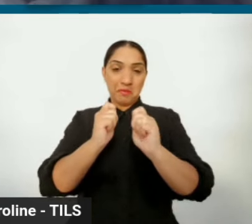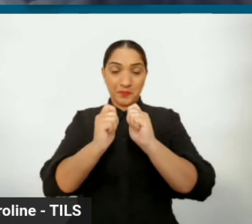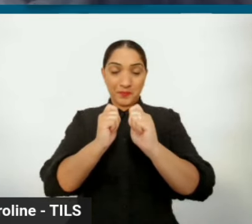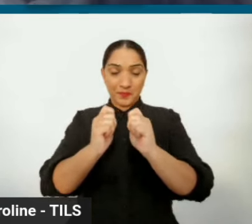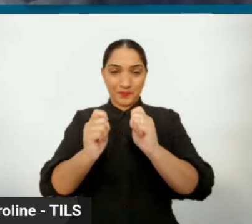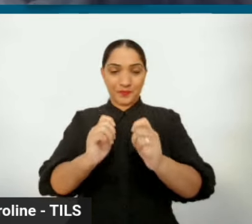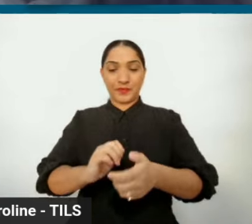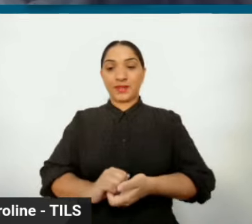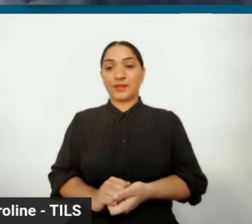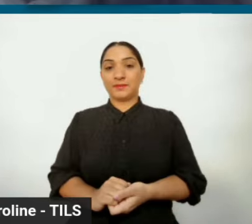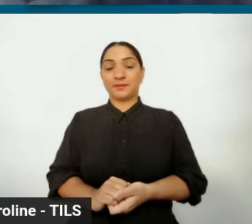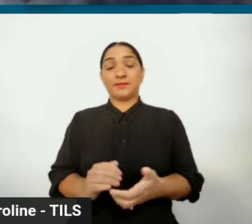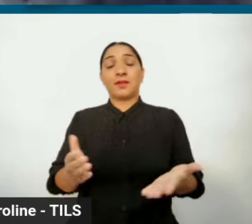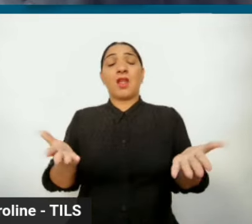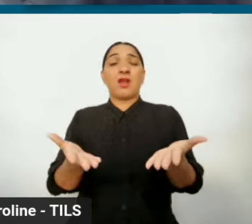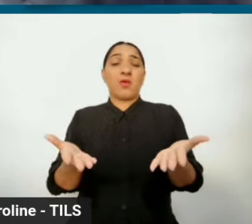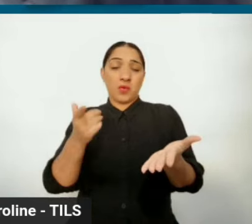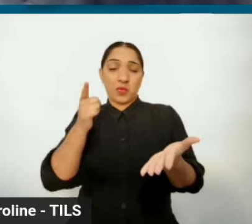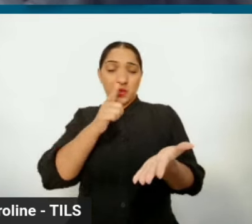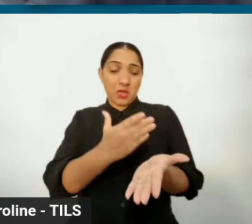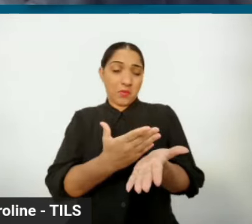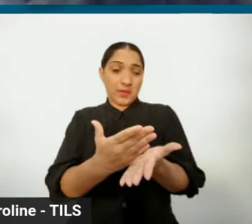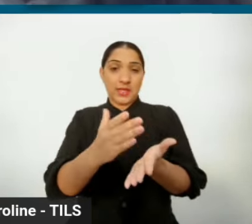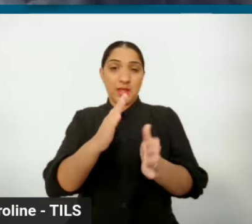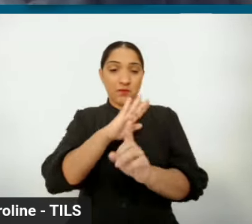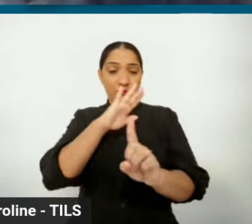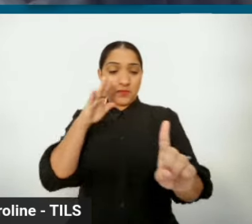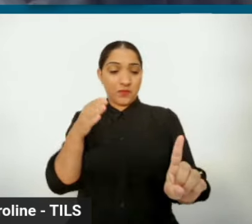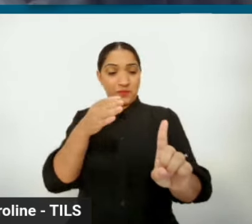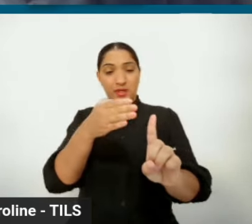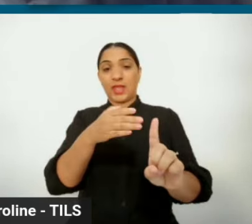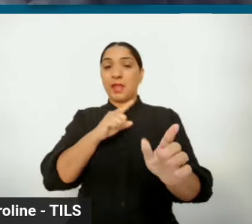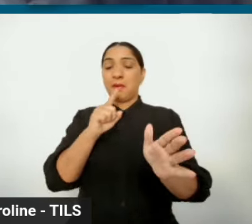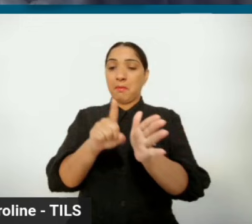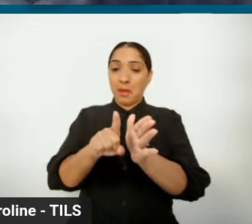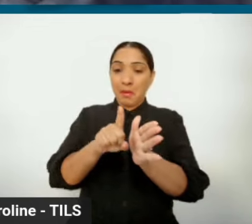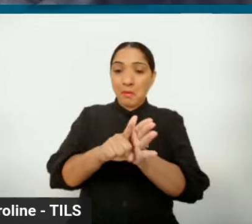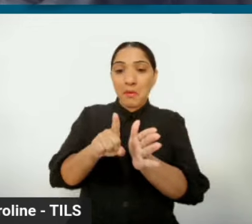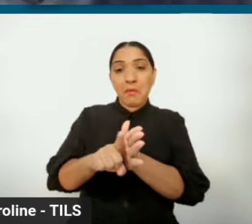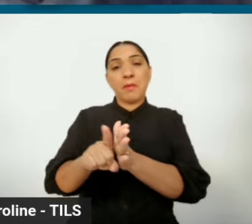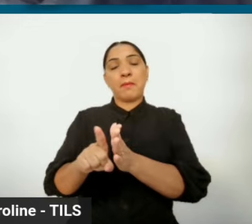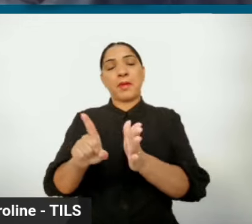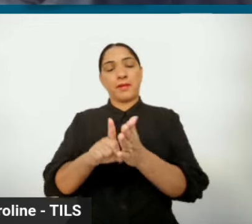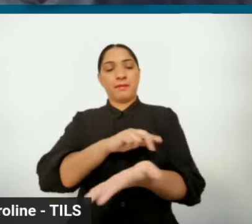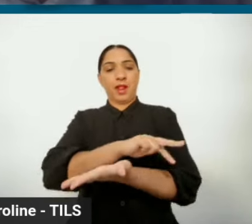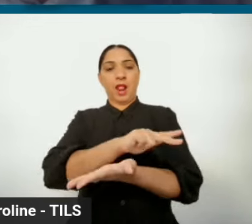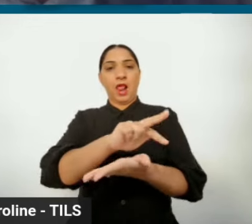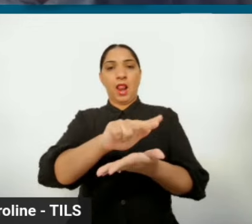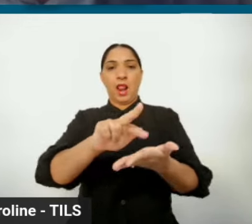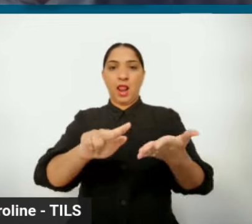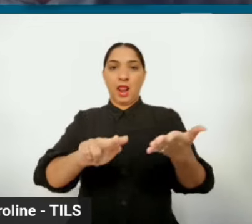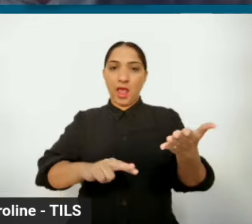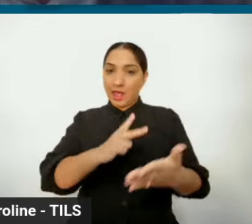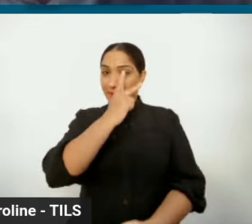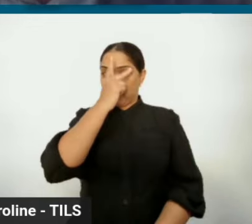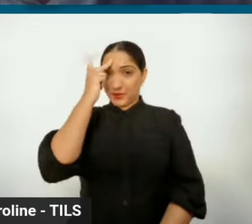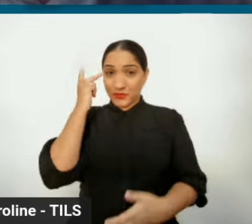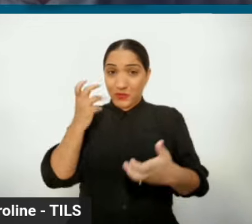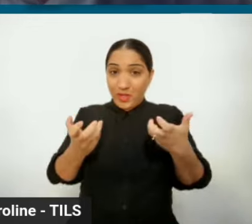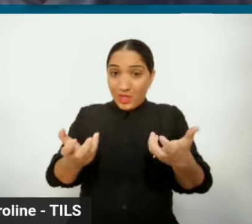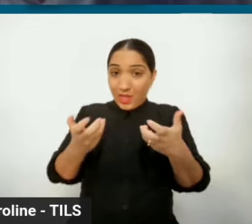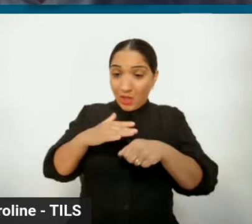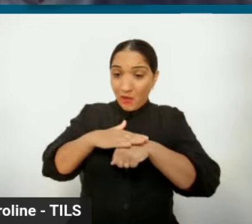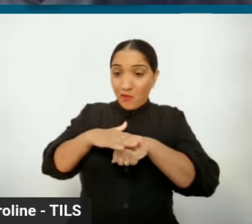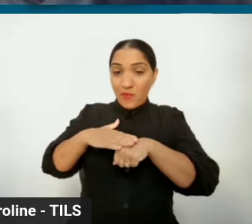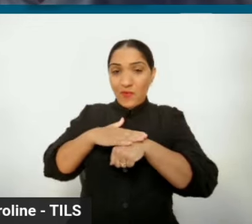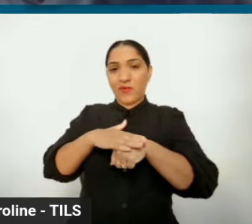com os questionamentos que o segmento tem, né? Muitas pessoas têm aquela vontade de conversar com o senhor,